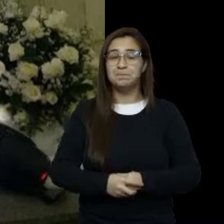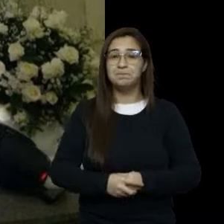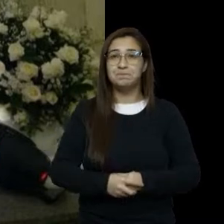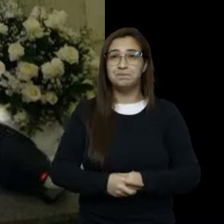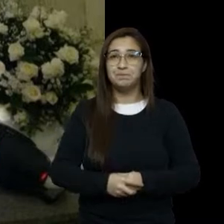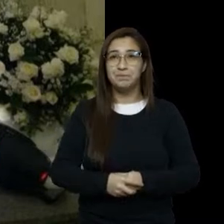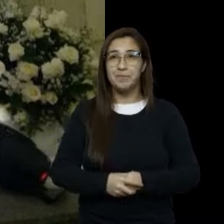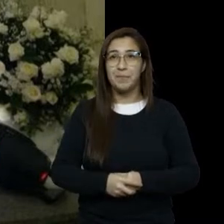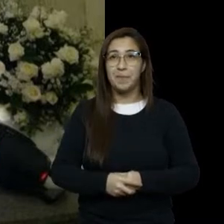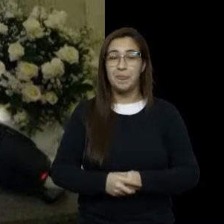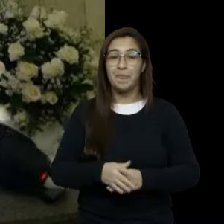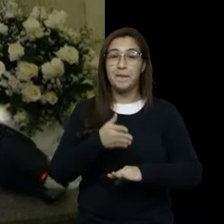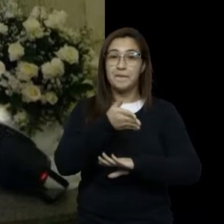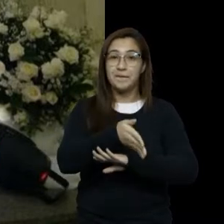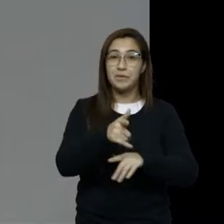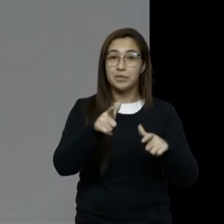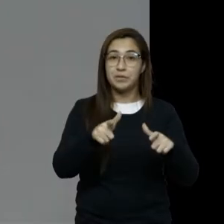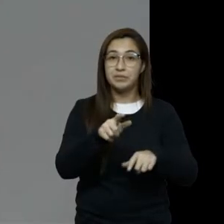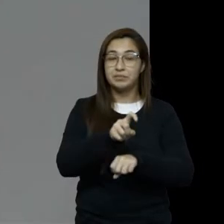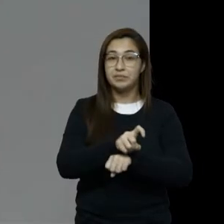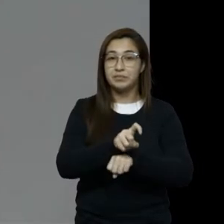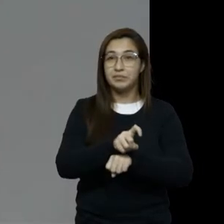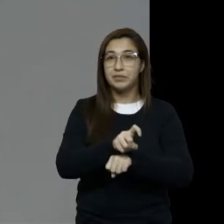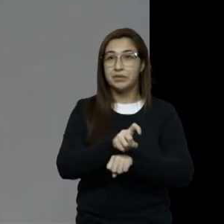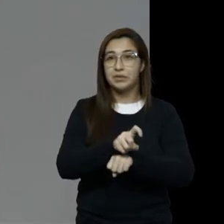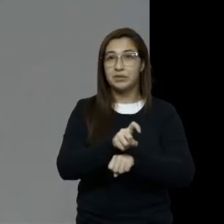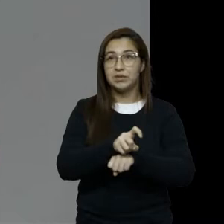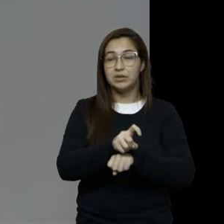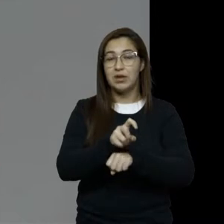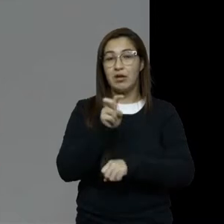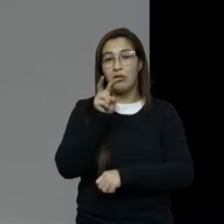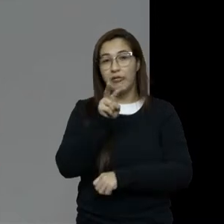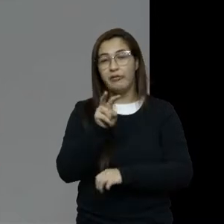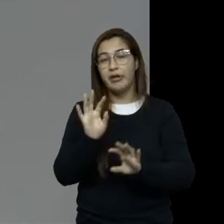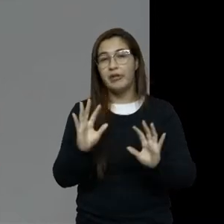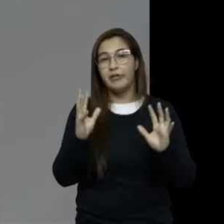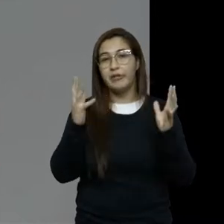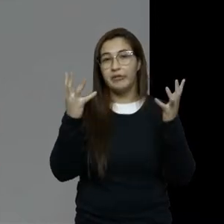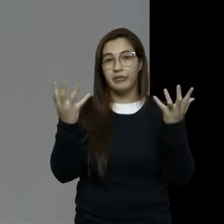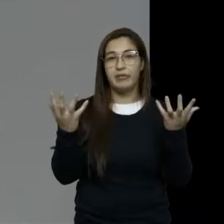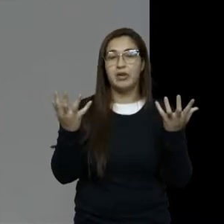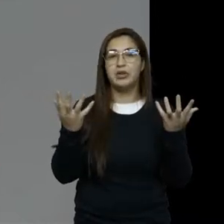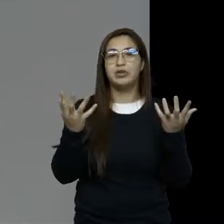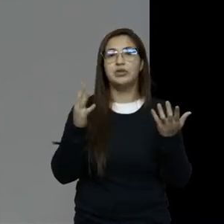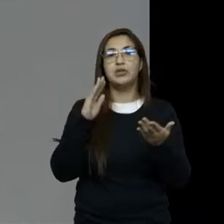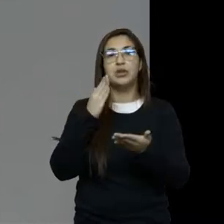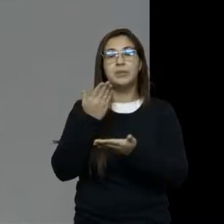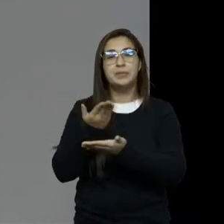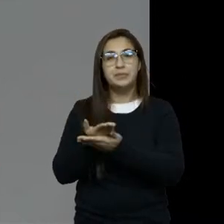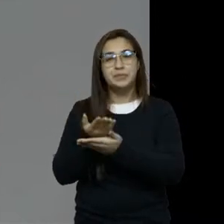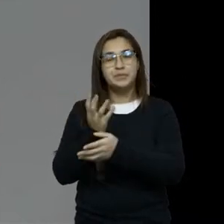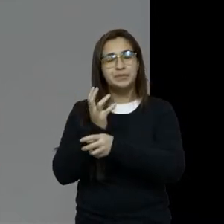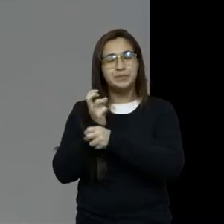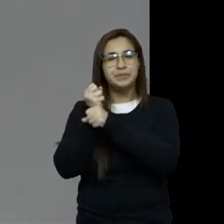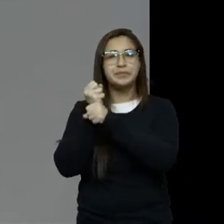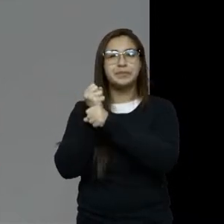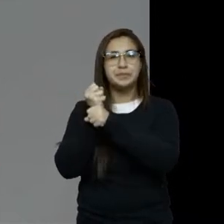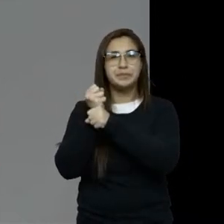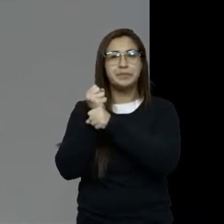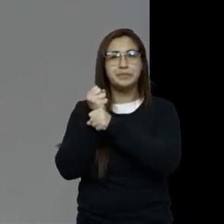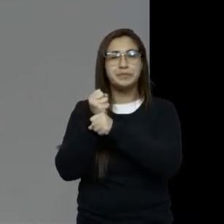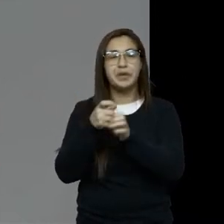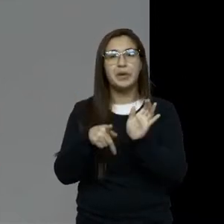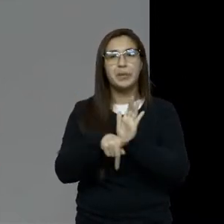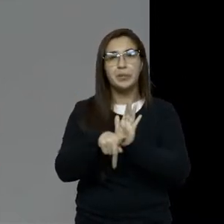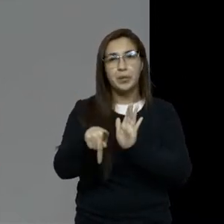chegam em Araranguá para poder participar dessa grande festa uma manifestação de fé que faz parte da identidade